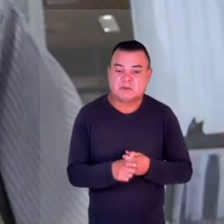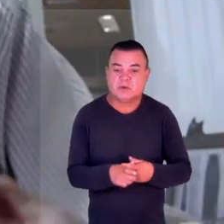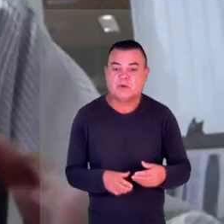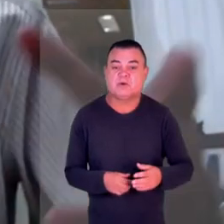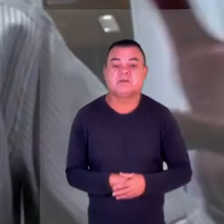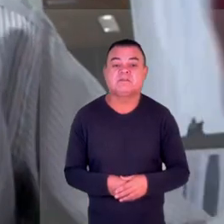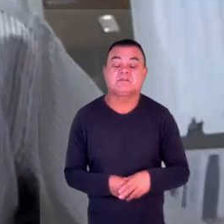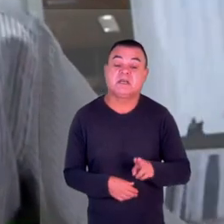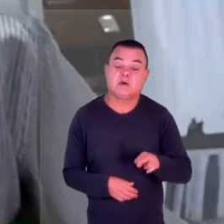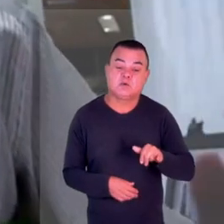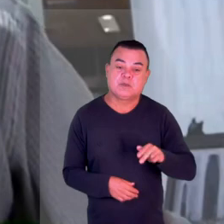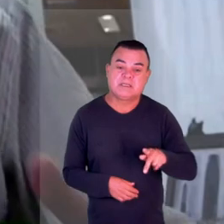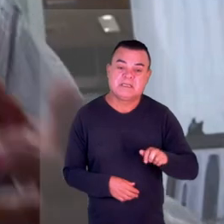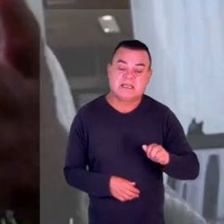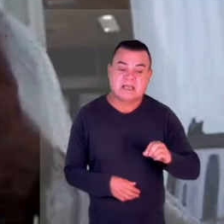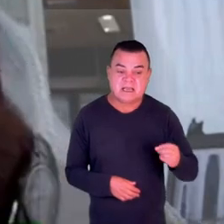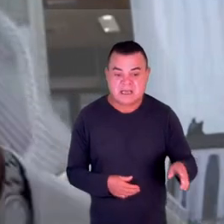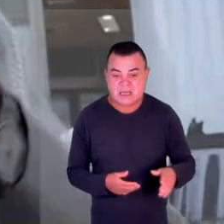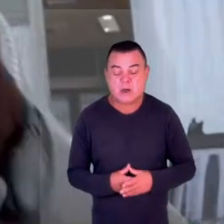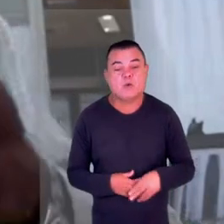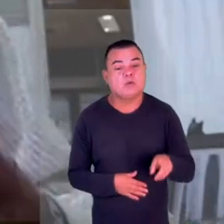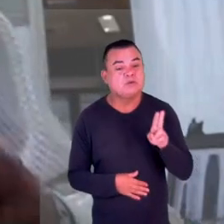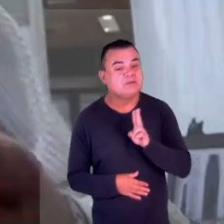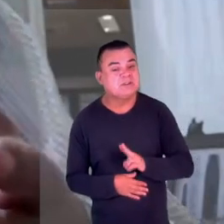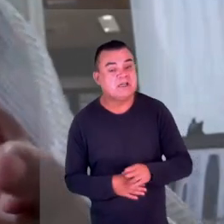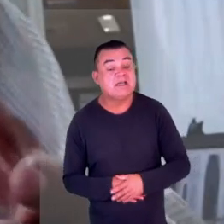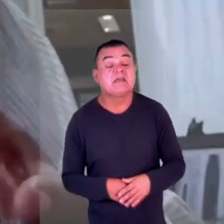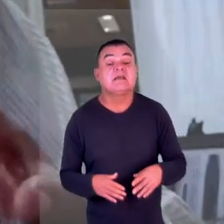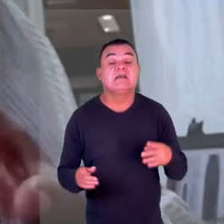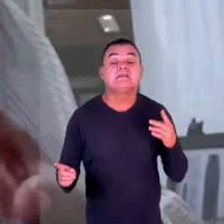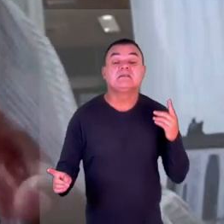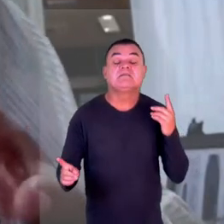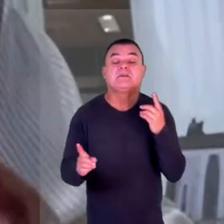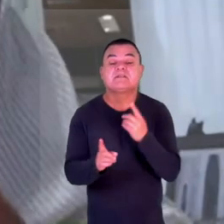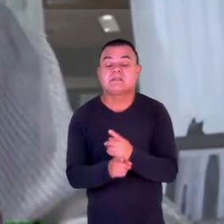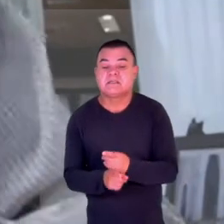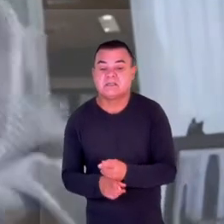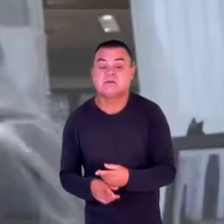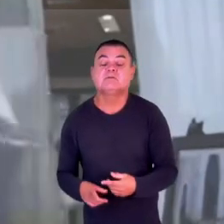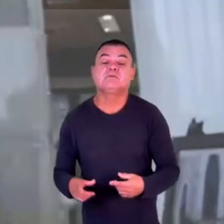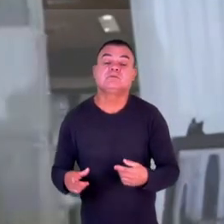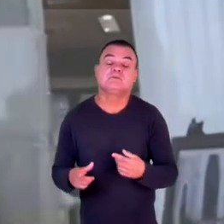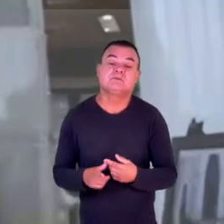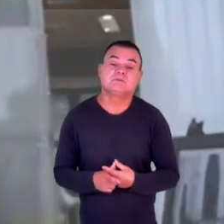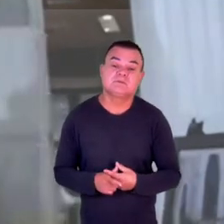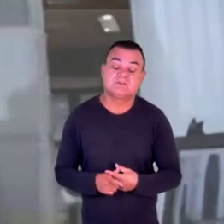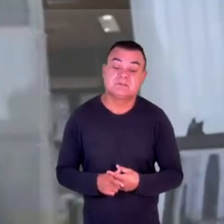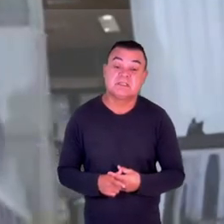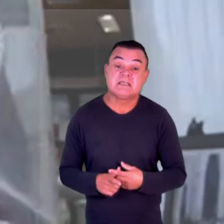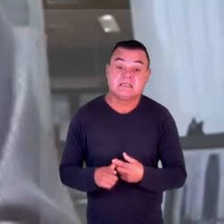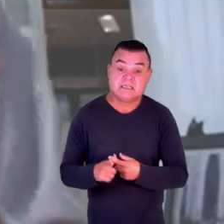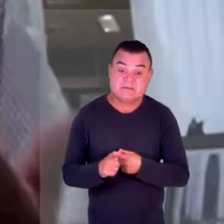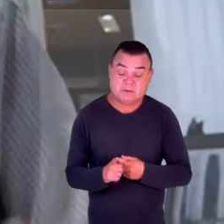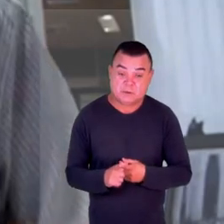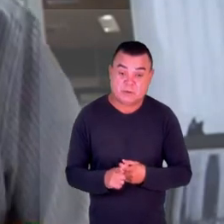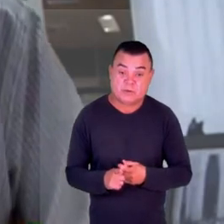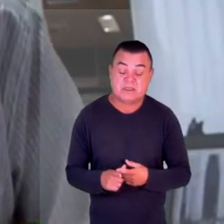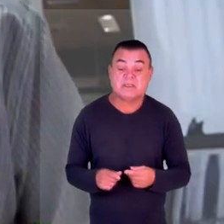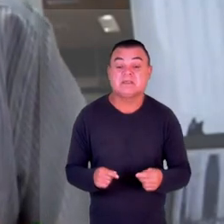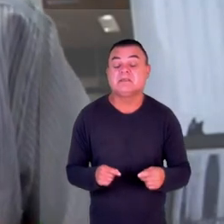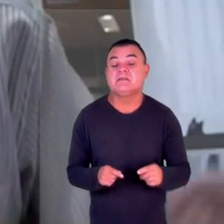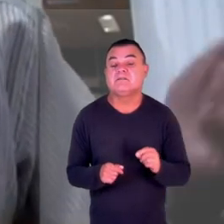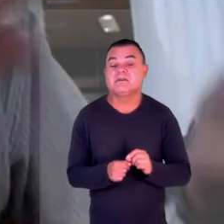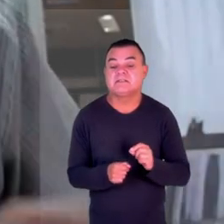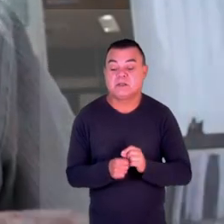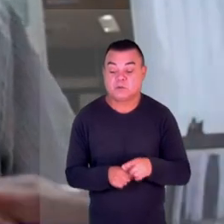o utilizar esse é essa a identificação dos grandes devedores e na execução fazer que com que essa